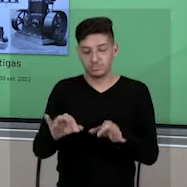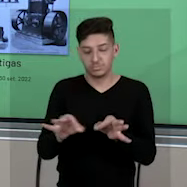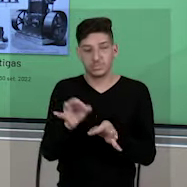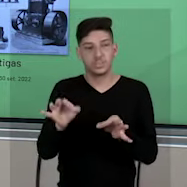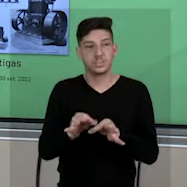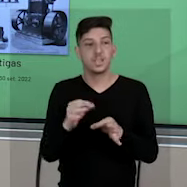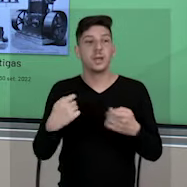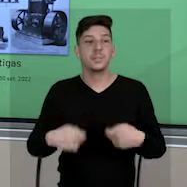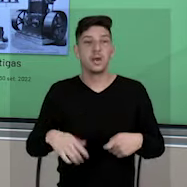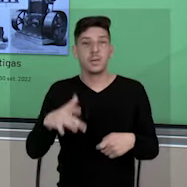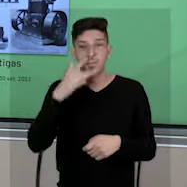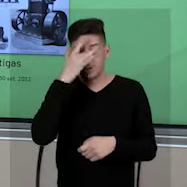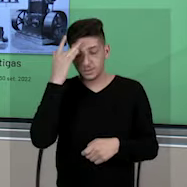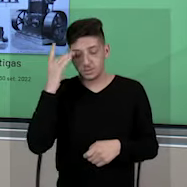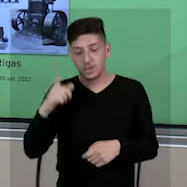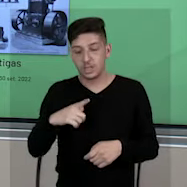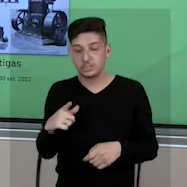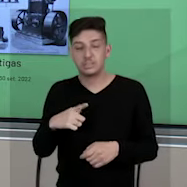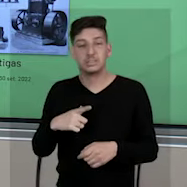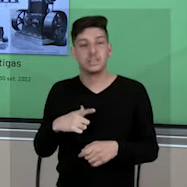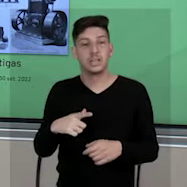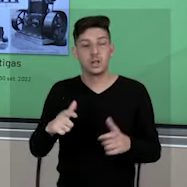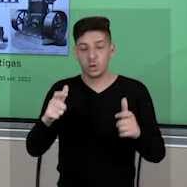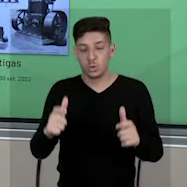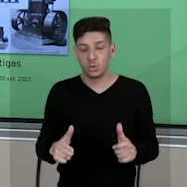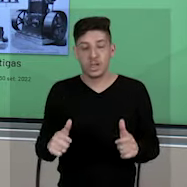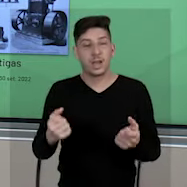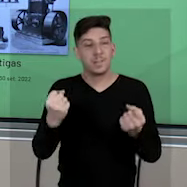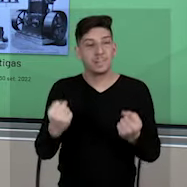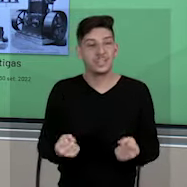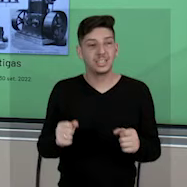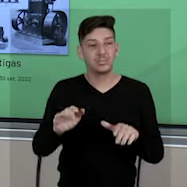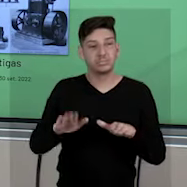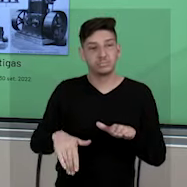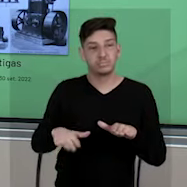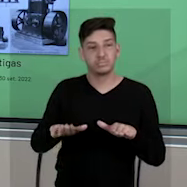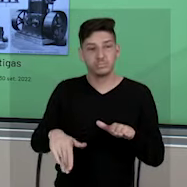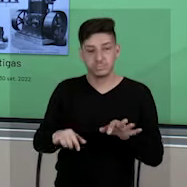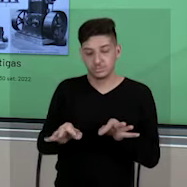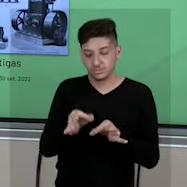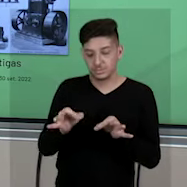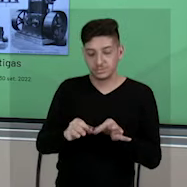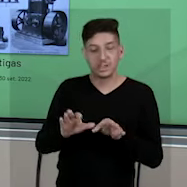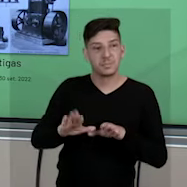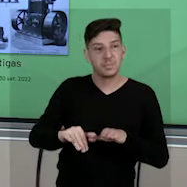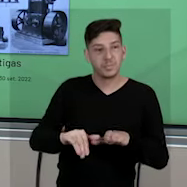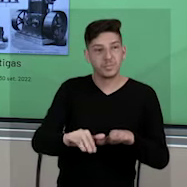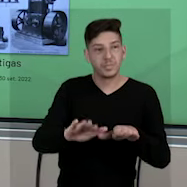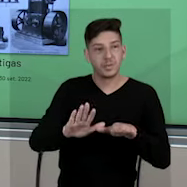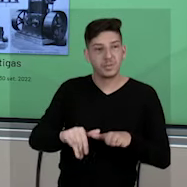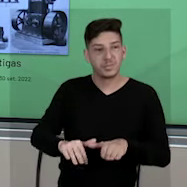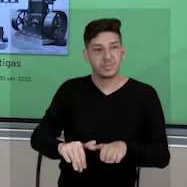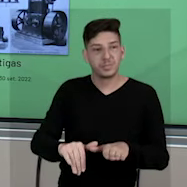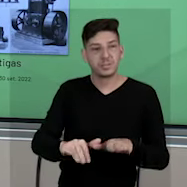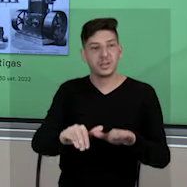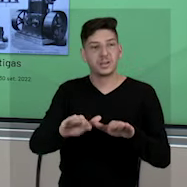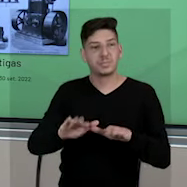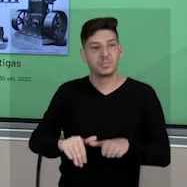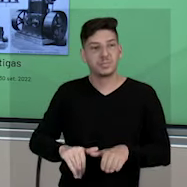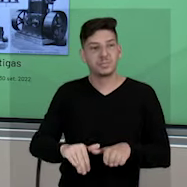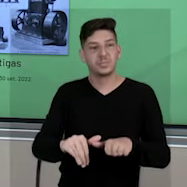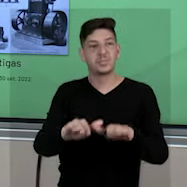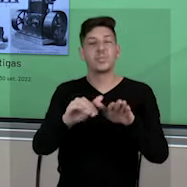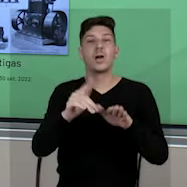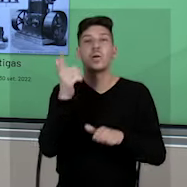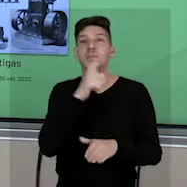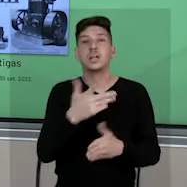dependia de uma pessoa movimentando, uma máquina de costura ali com o pé, ela passa a ser possível com uma máquina industrial. Uma produção, às